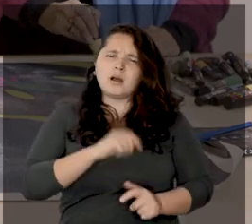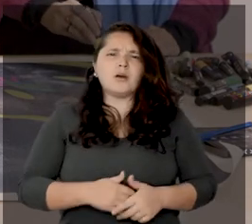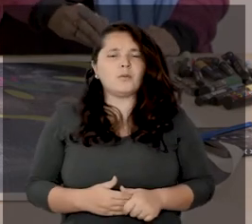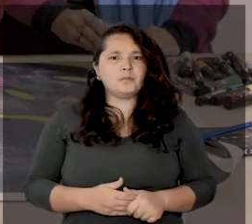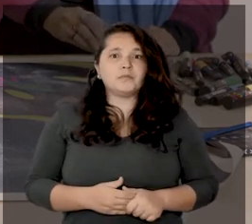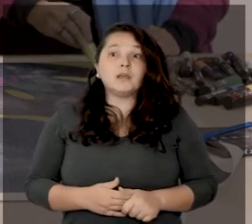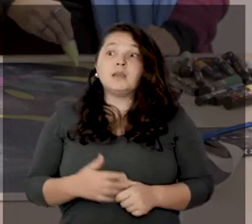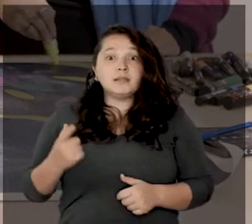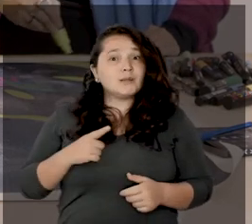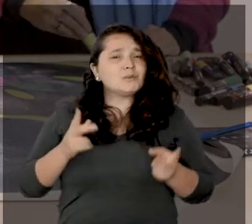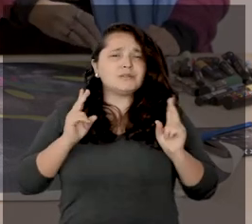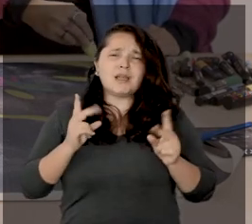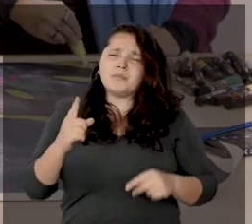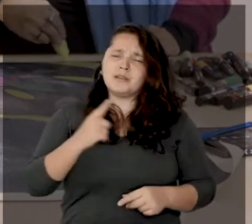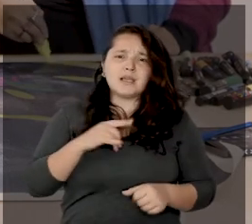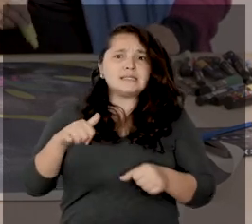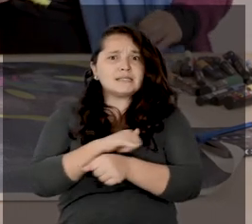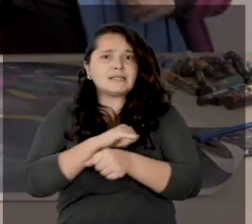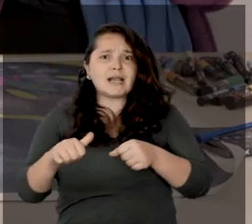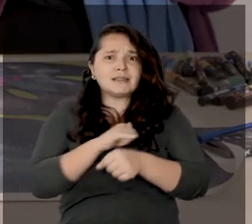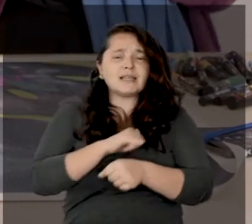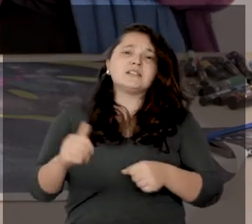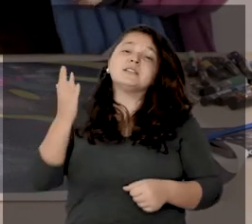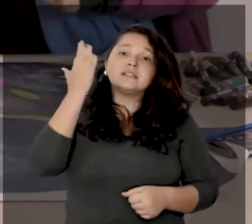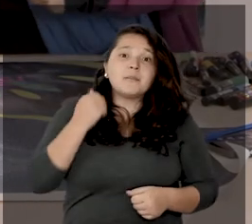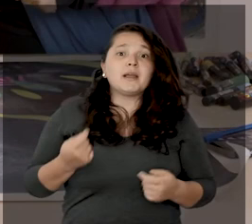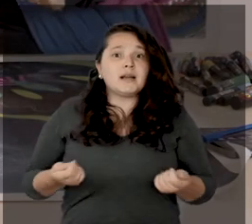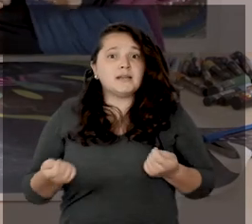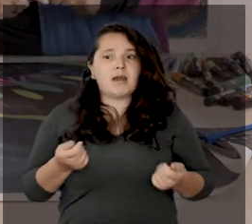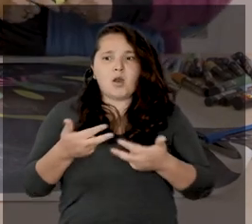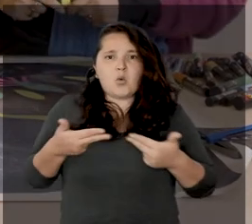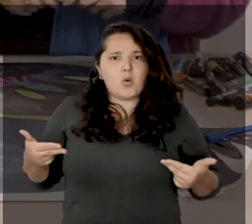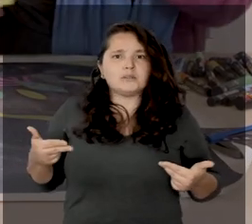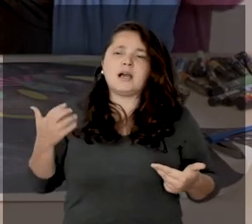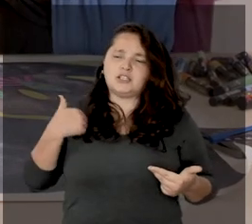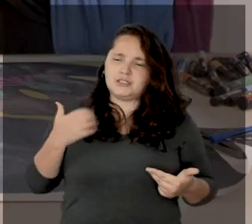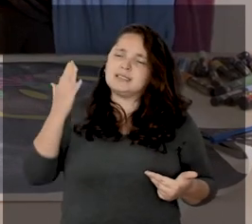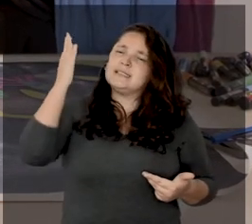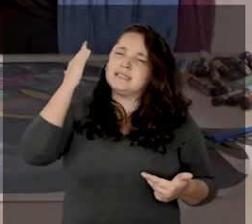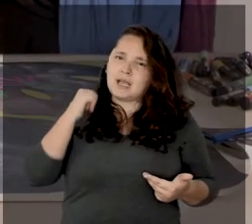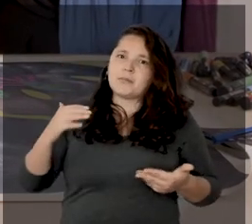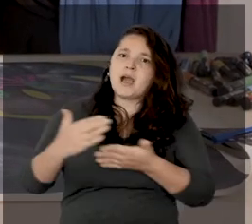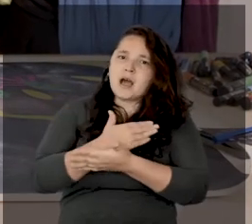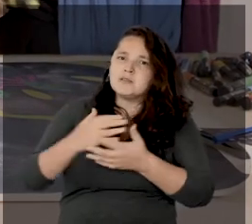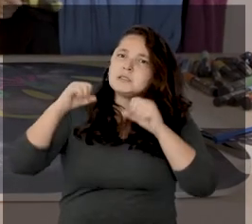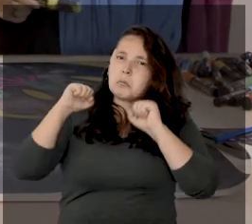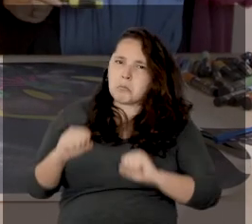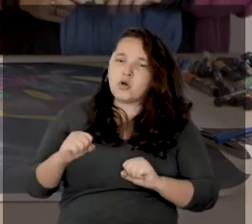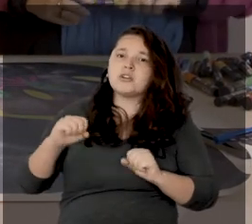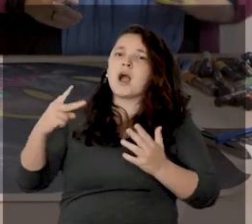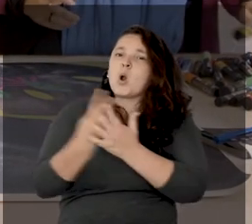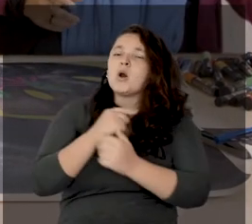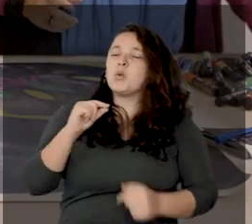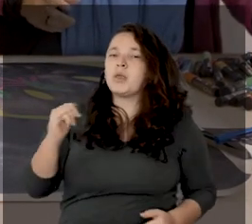com as armadilhas constantes, né? A gente sabe que esses lugares têm armadilha, a gente entende que elas são perigosas, que